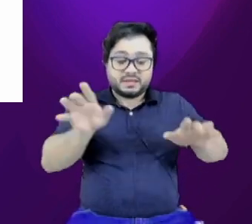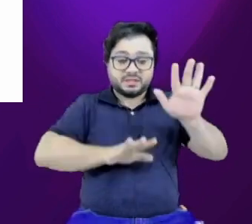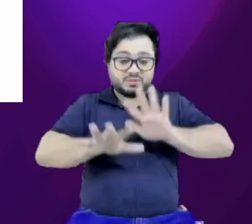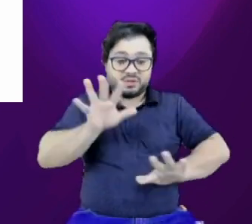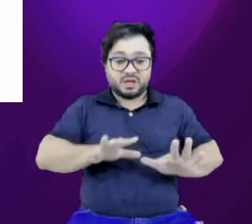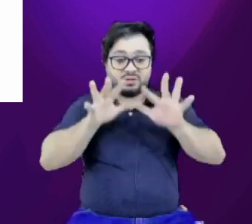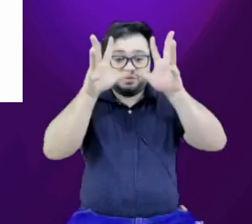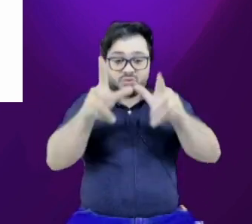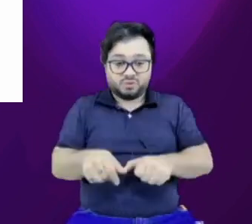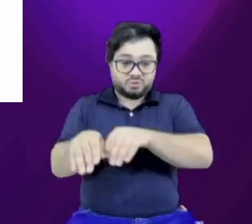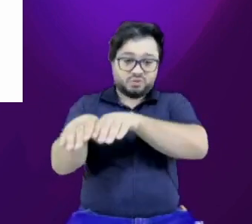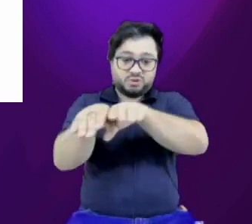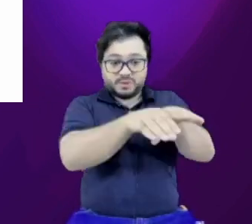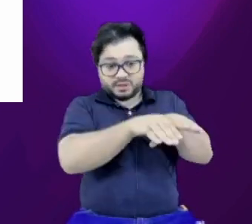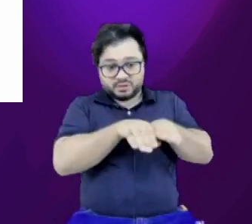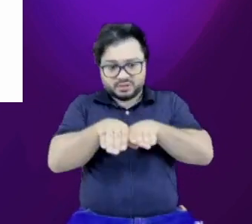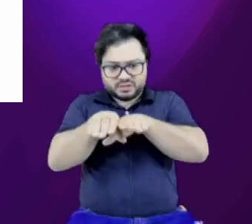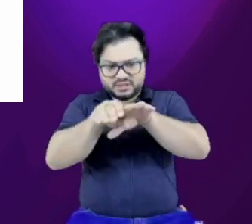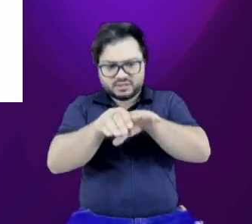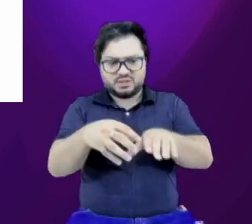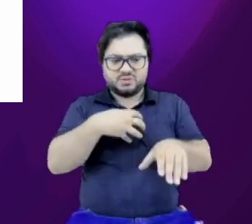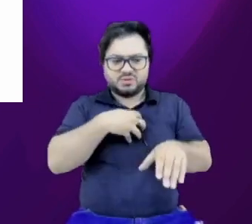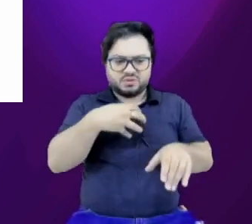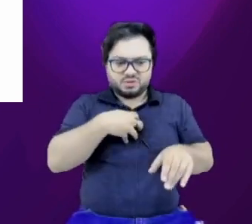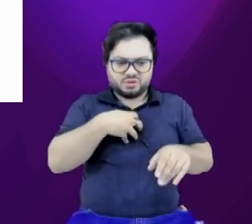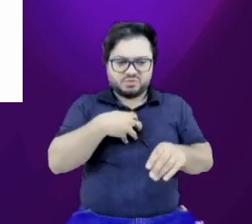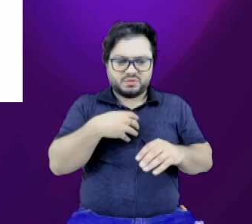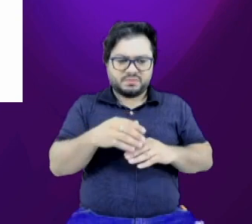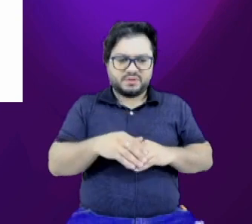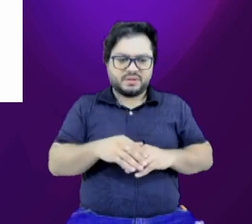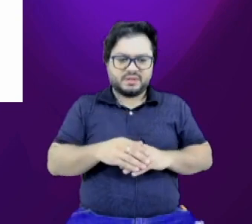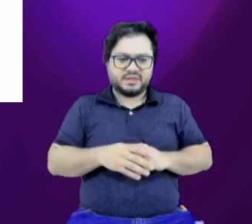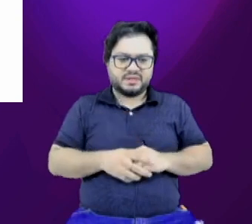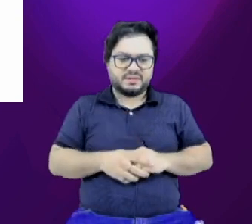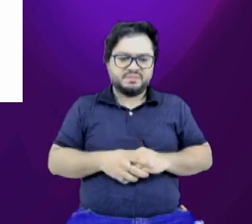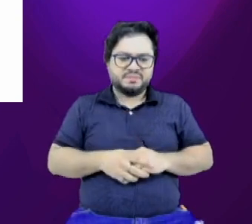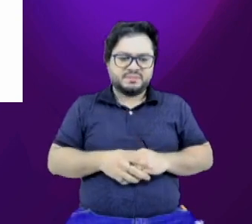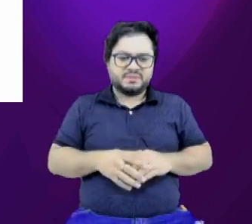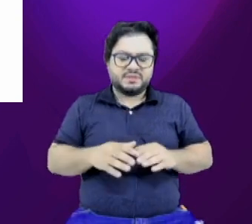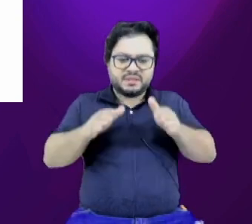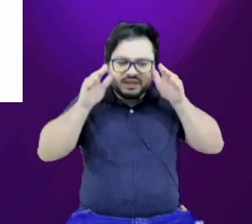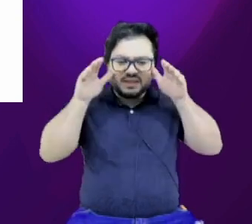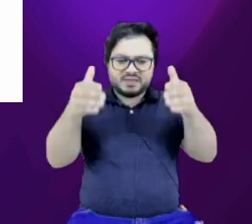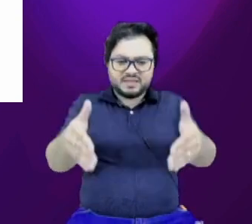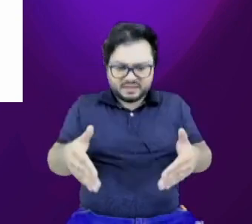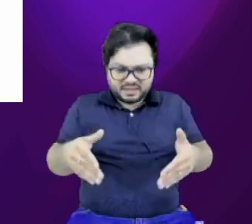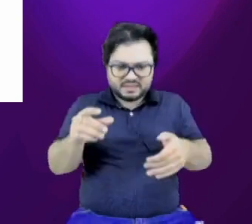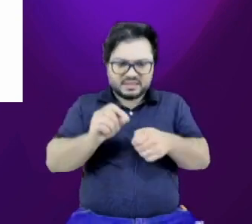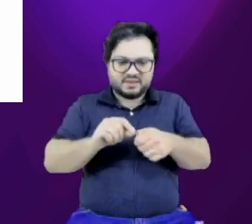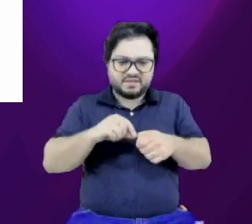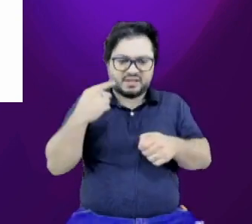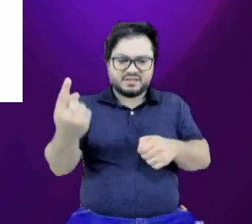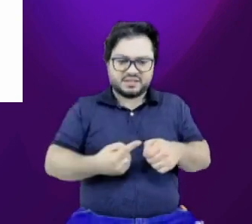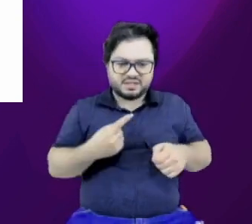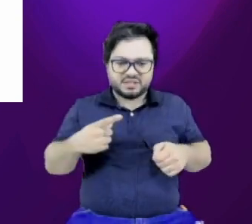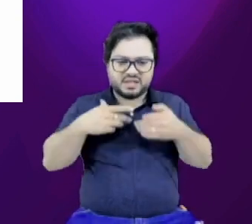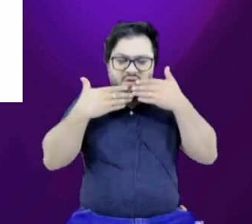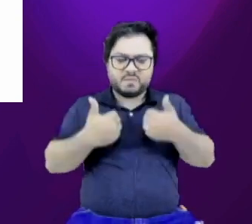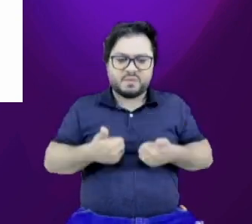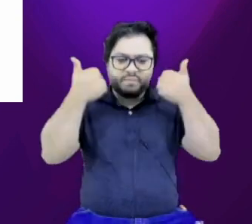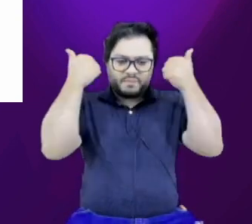de padronização, de uma maneira até intensa, ela faz com que a gente tenha uma